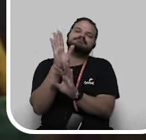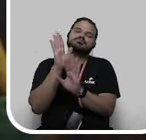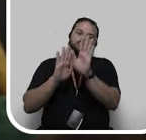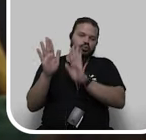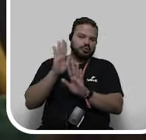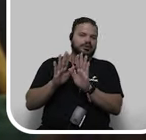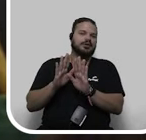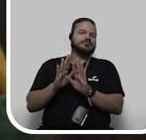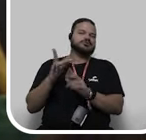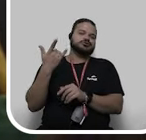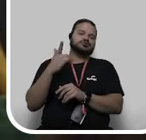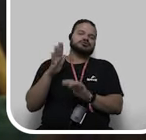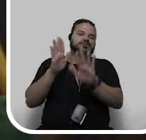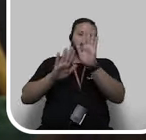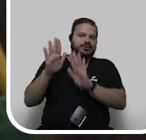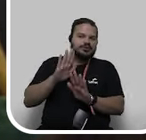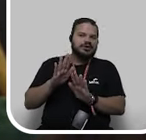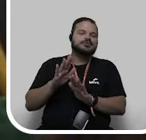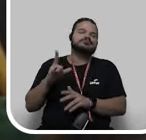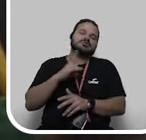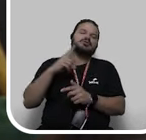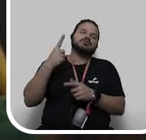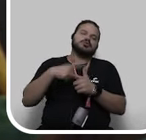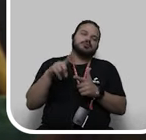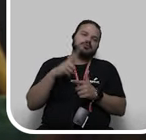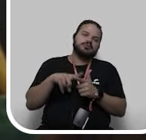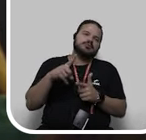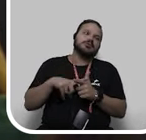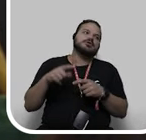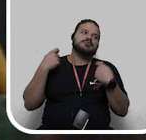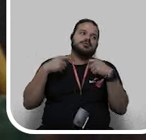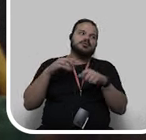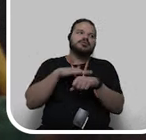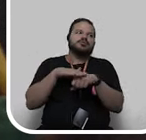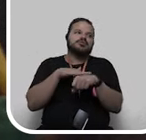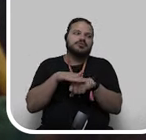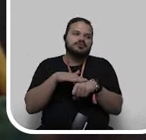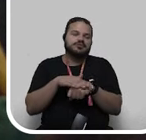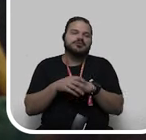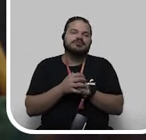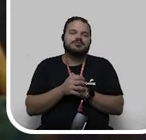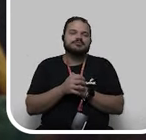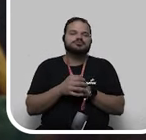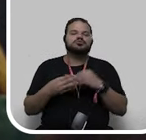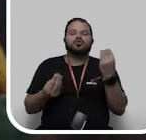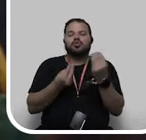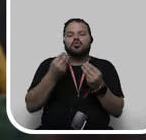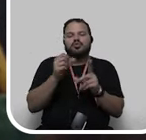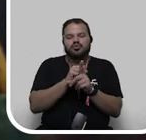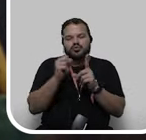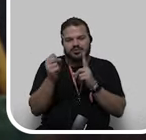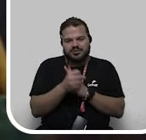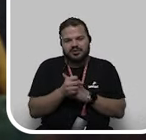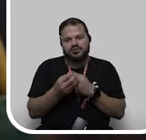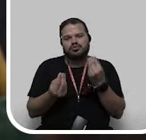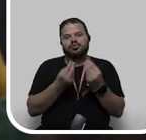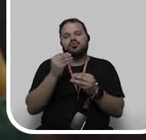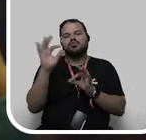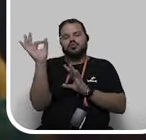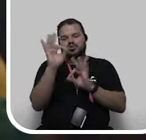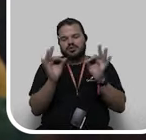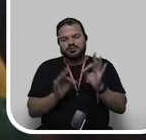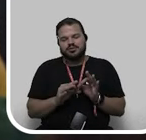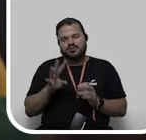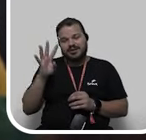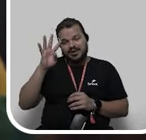tem em contrapartida um problema e é isso que a gente precisa discutir como sociedade, como organização para poder